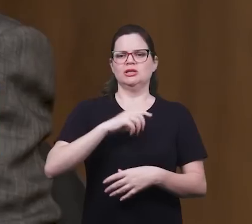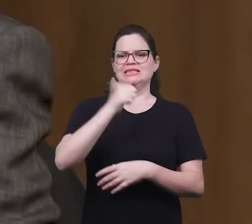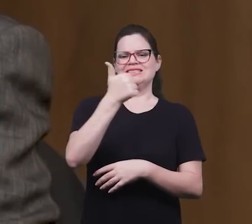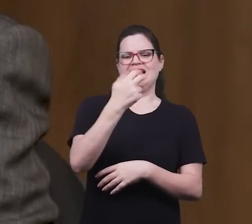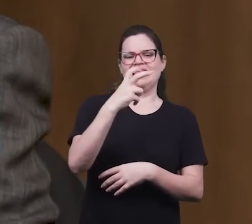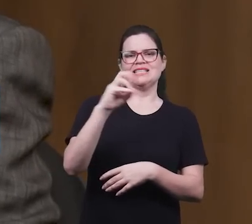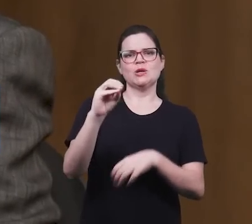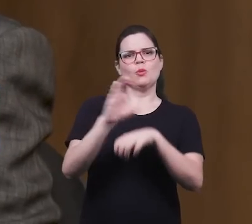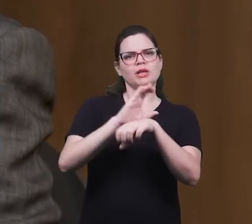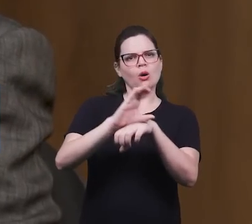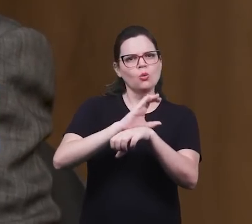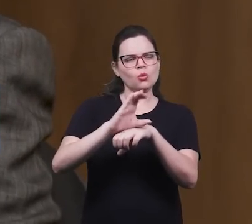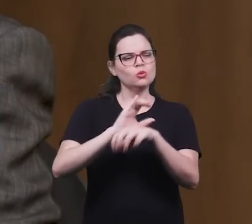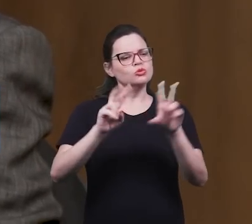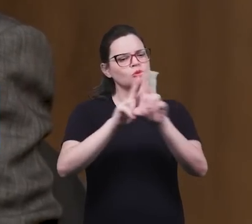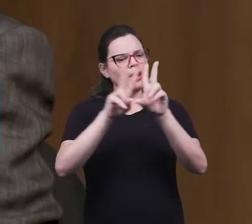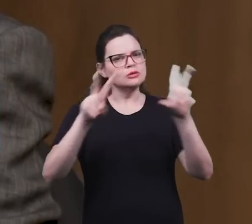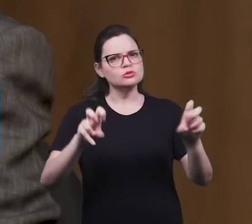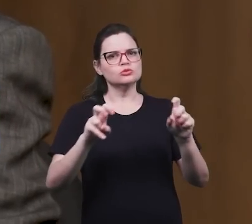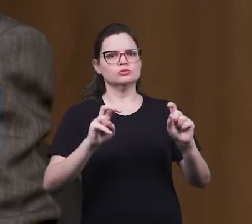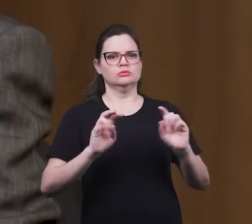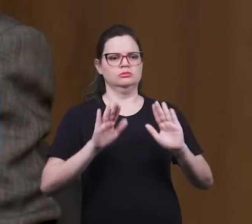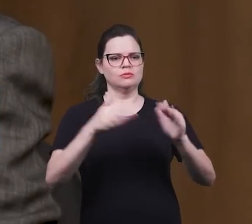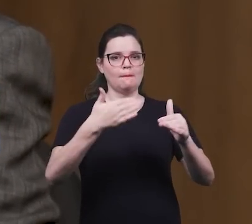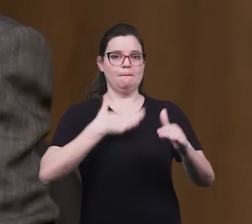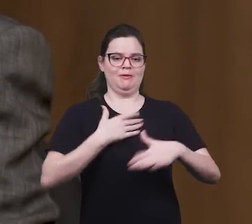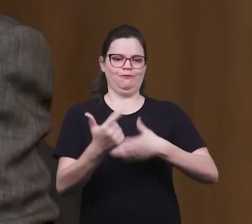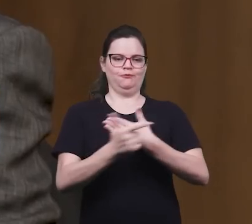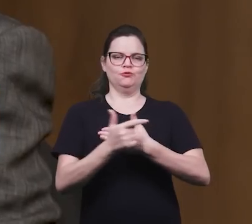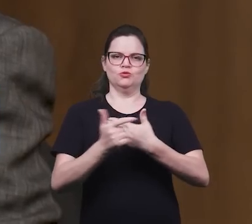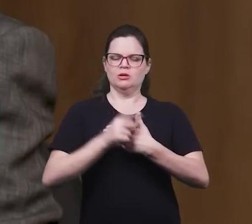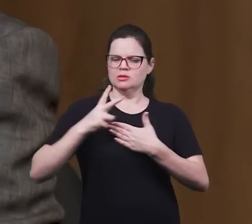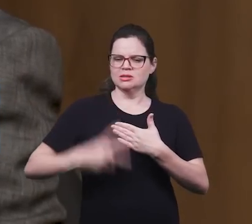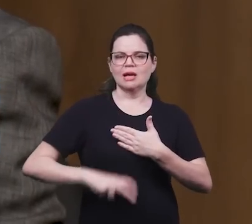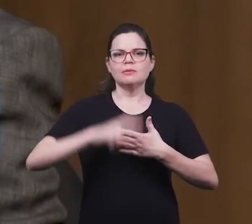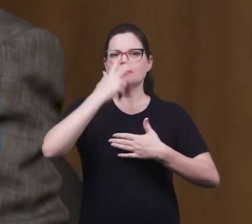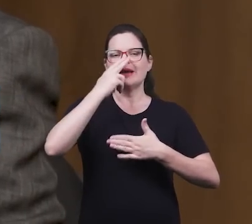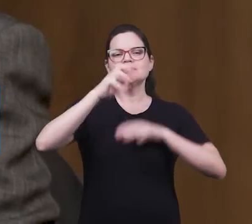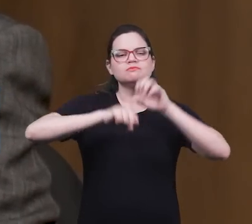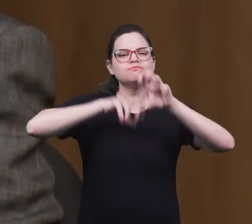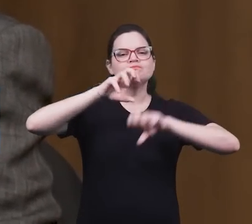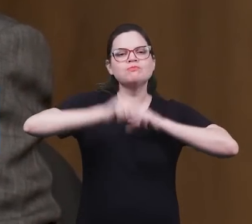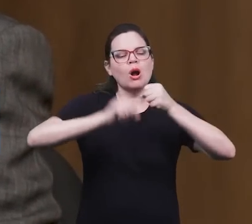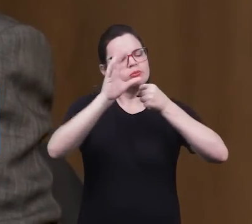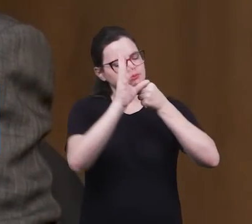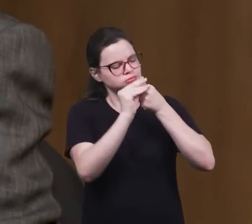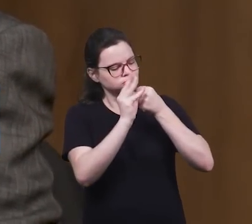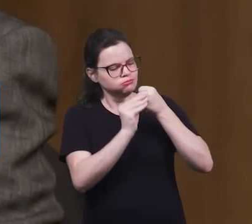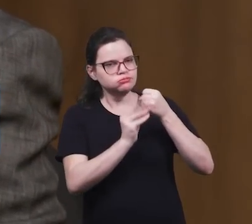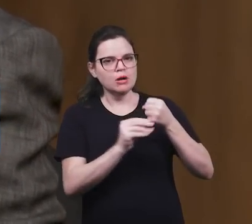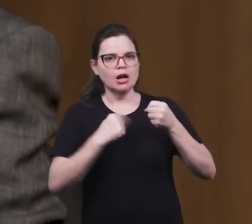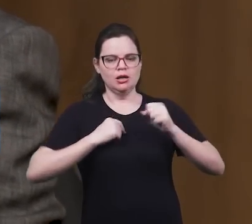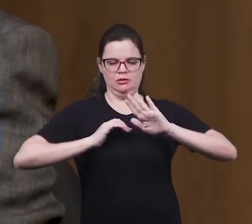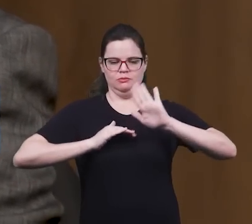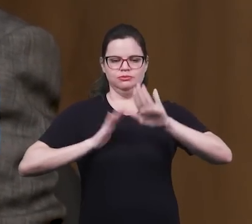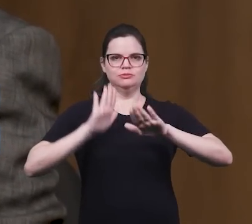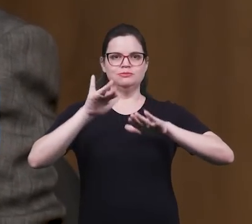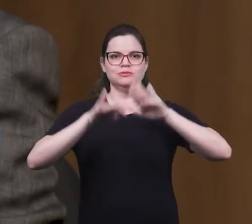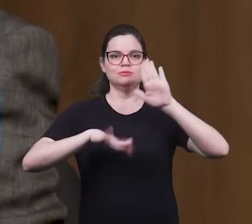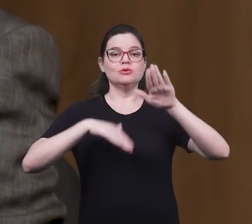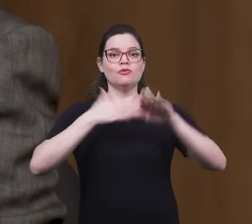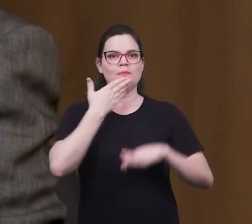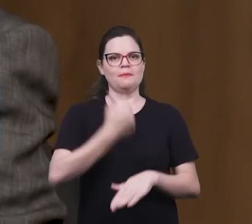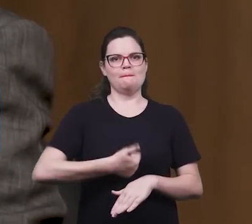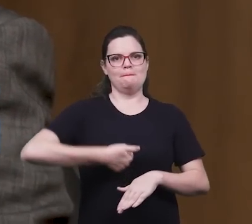cursos, cursos correlatos, né, às minhas funções, e isso me dava muita projeção na empresa. É o conselho